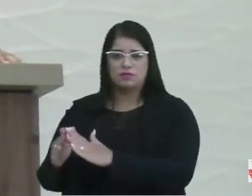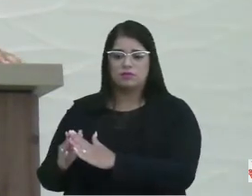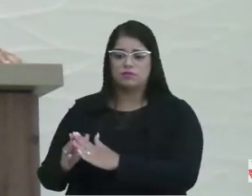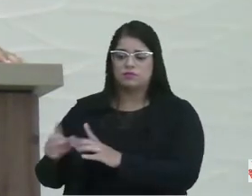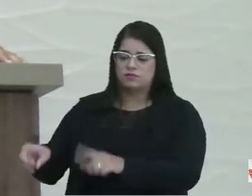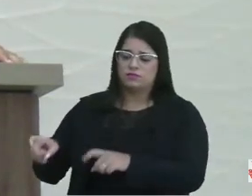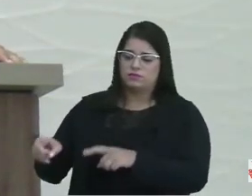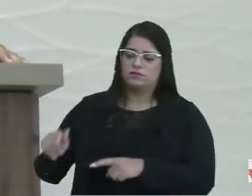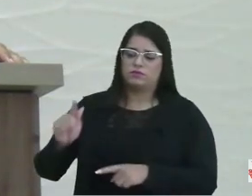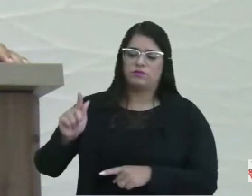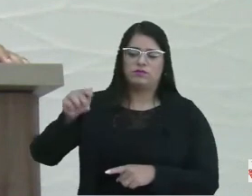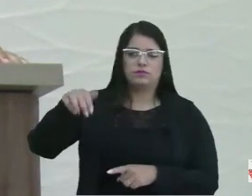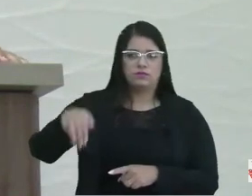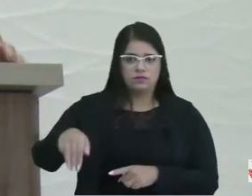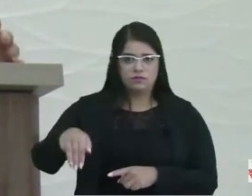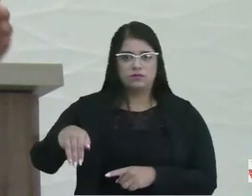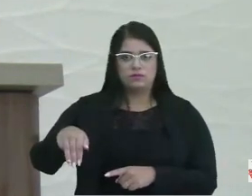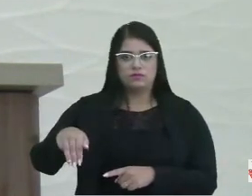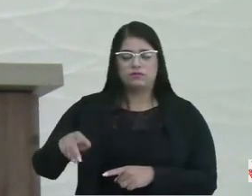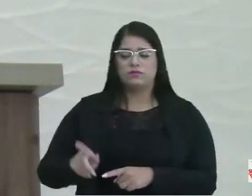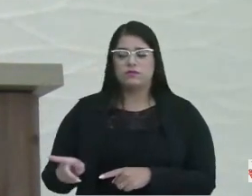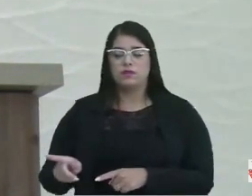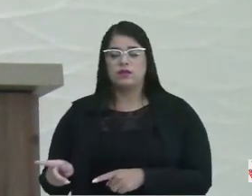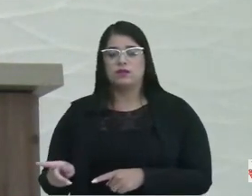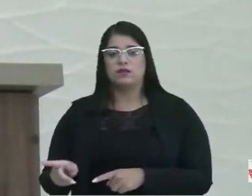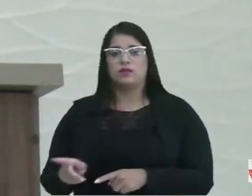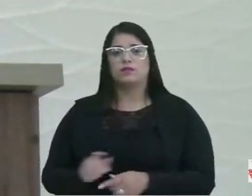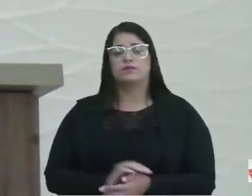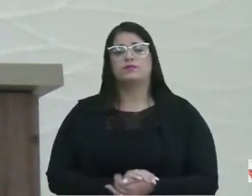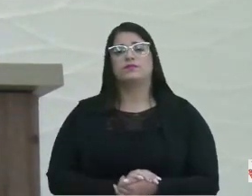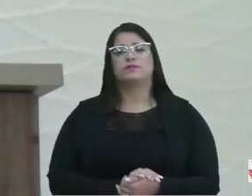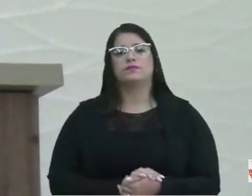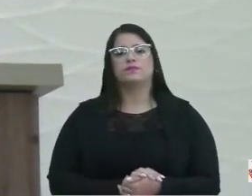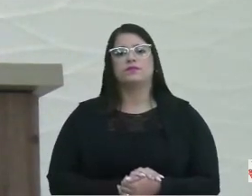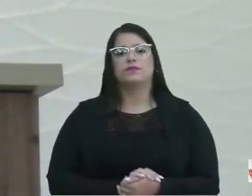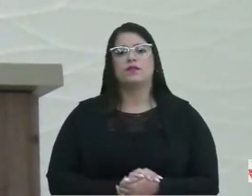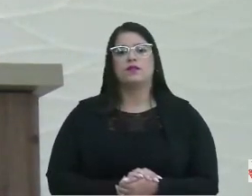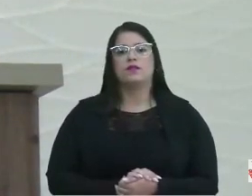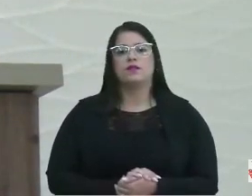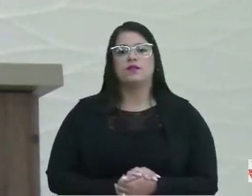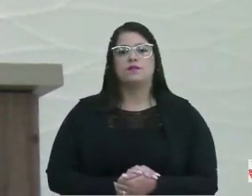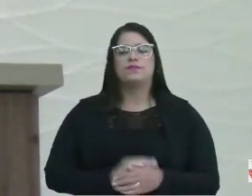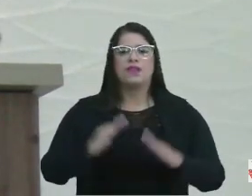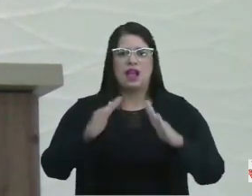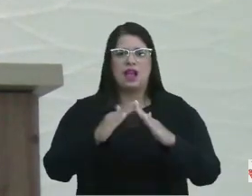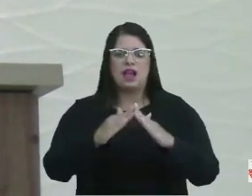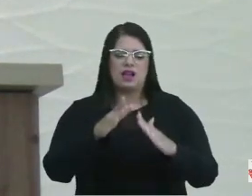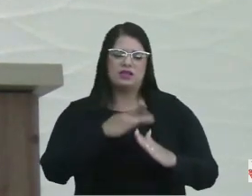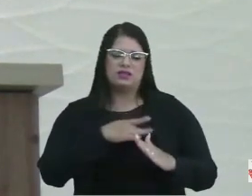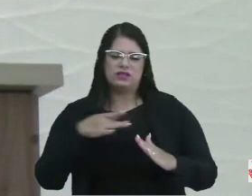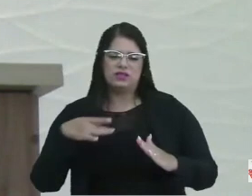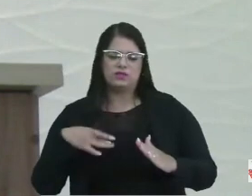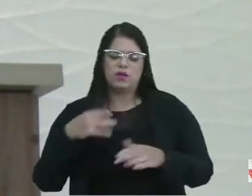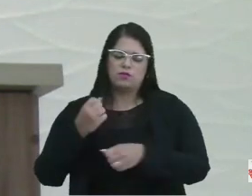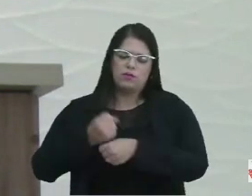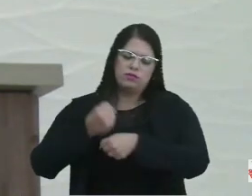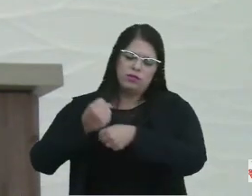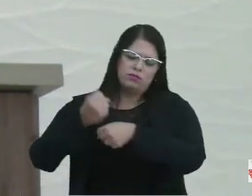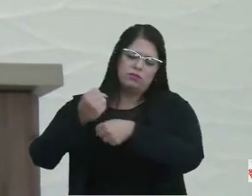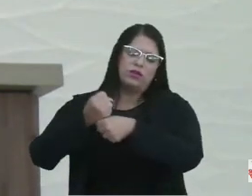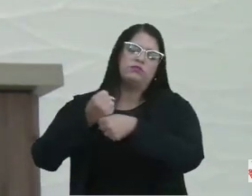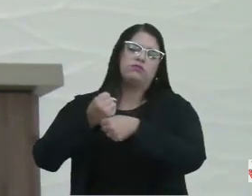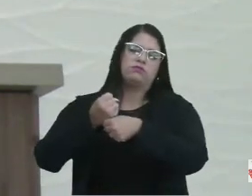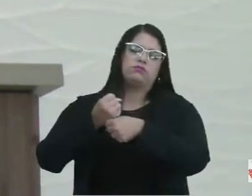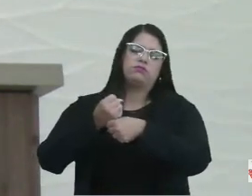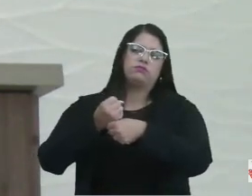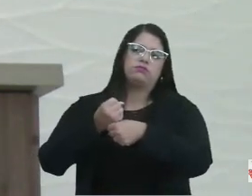que falaram, está lá o postinho de saúde, estava lá uma reforma, o